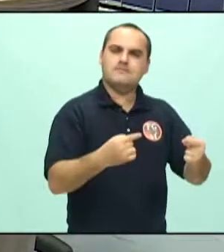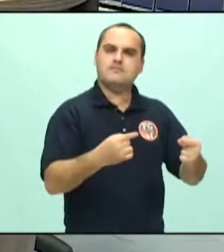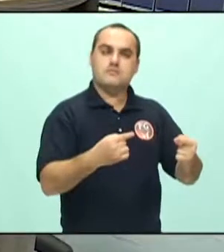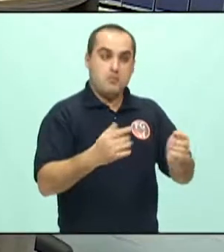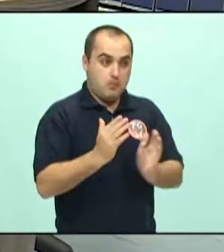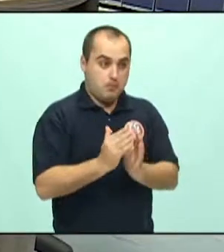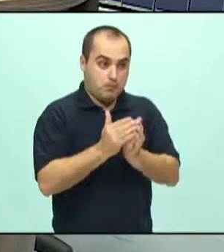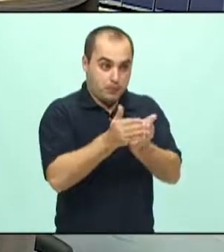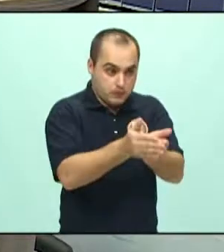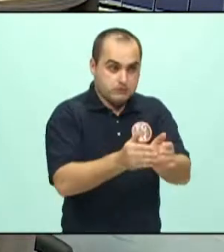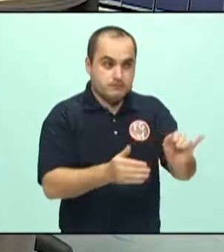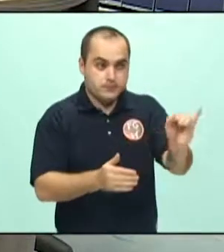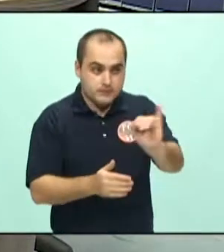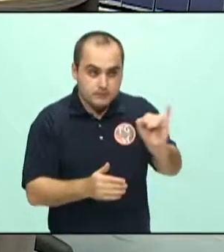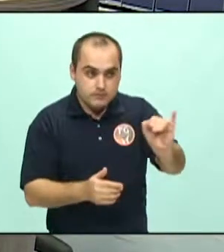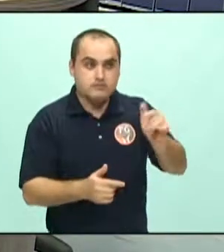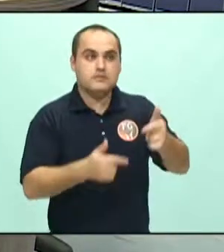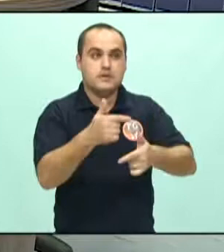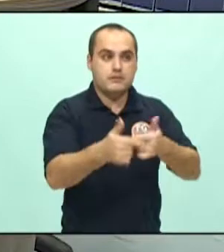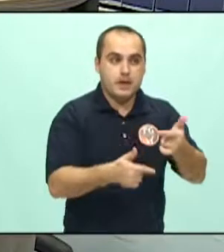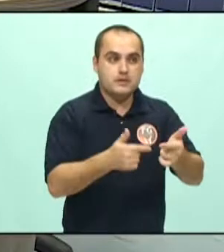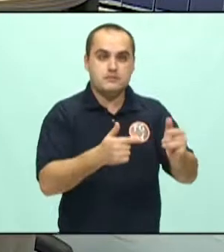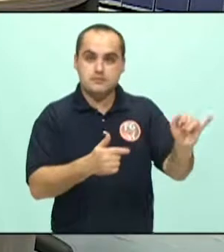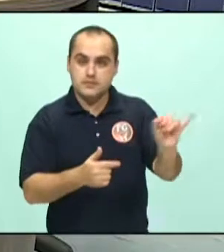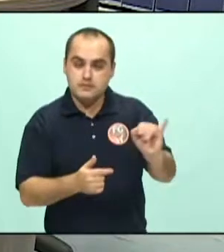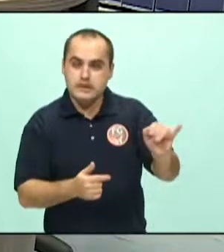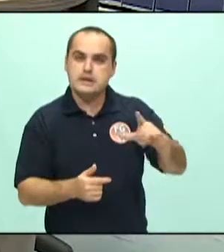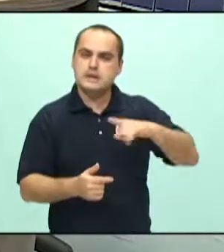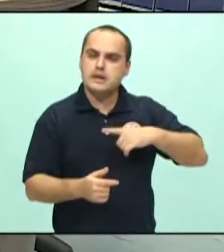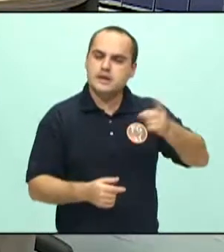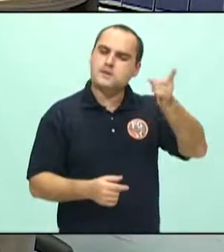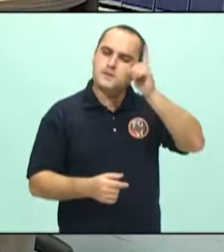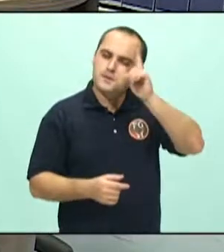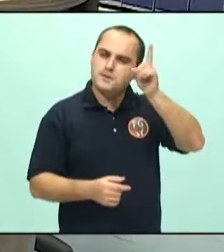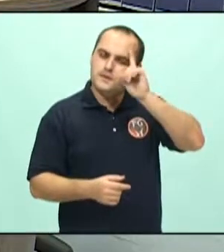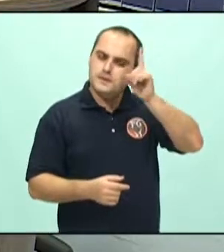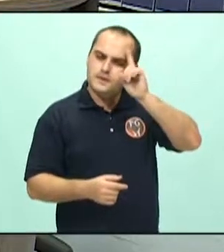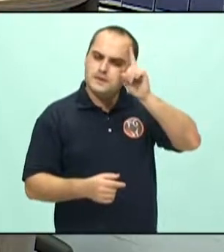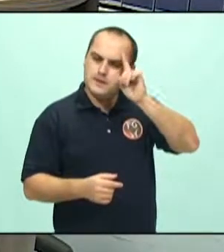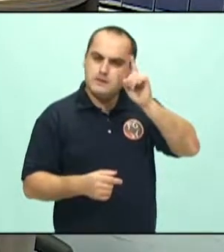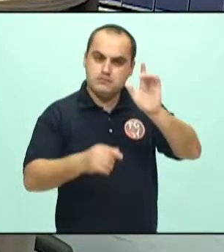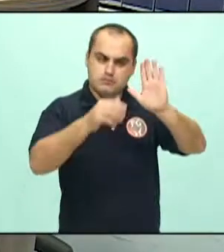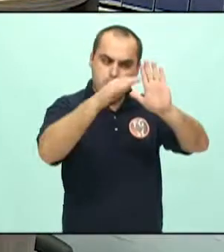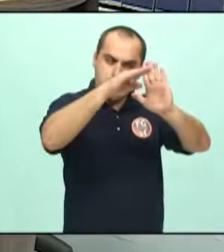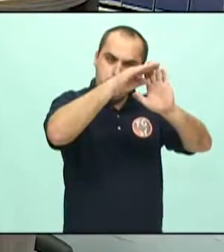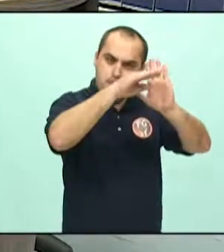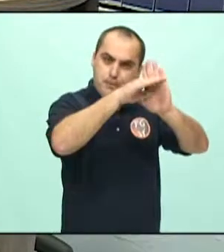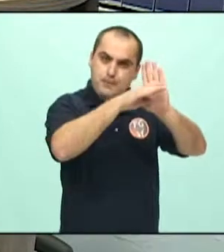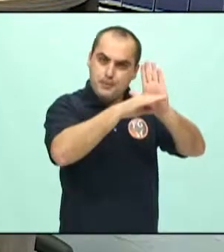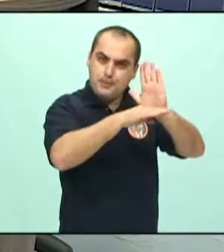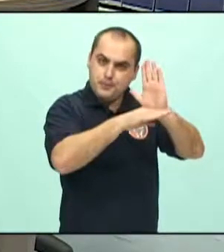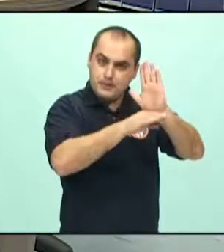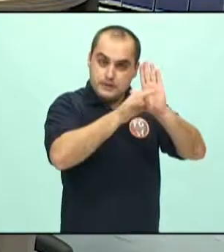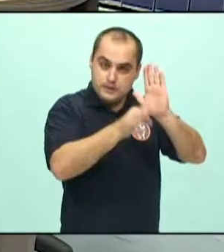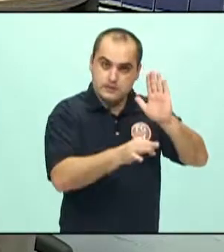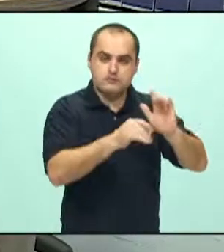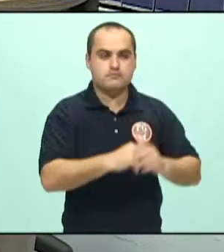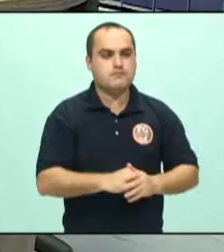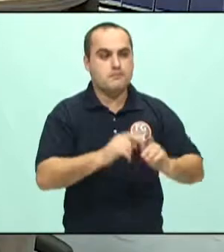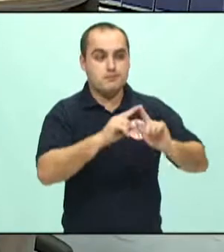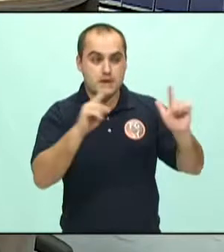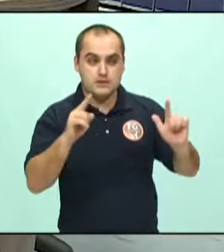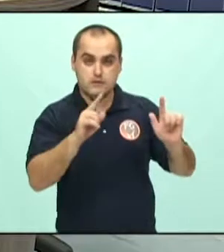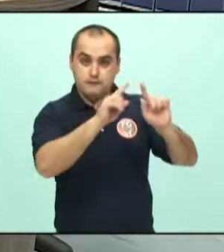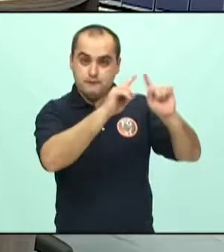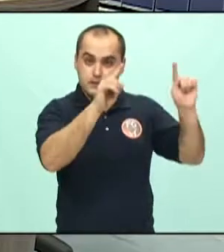importante, a atividade portuária é importante, tem o dia a dia de trabalho ali, as atividades, só que vocês, os